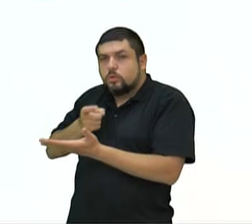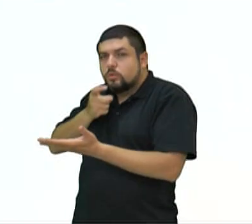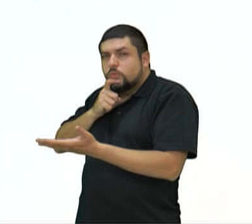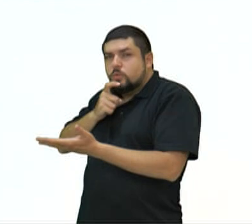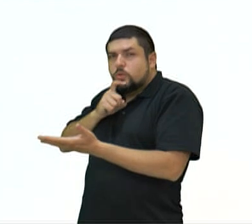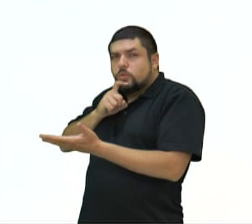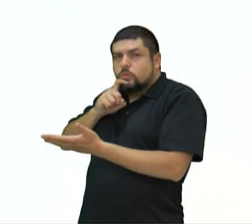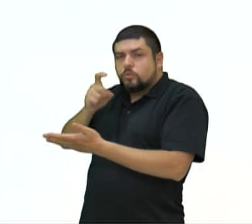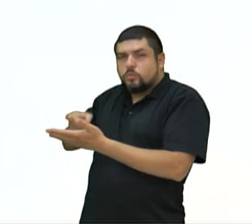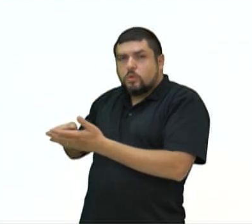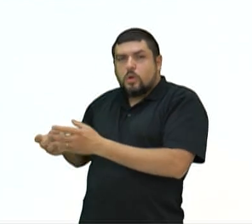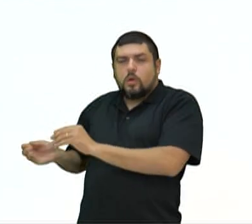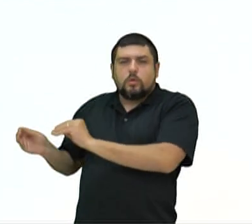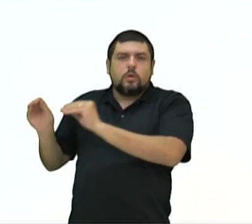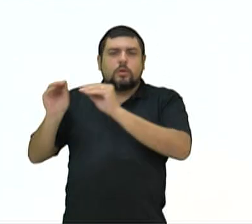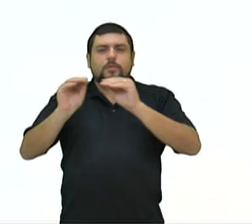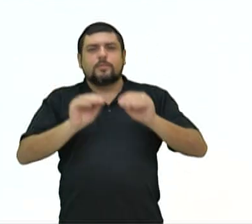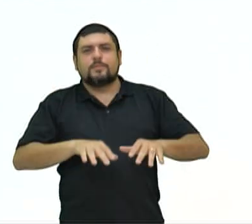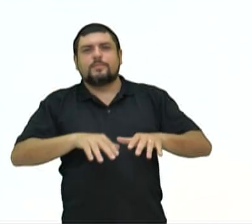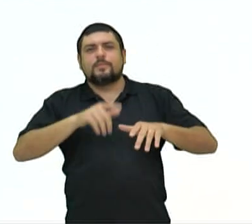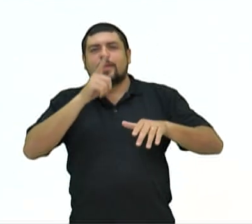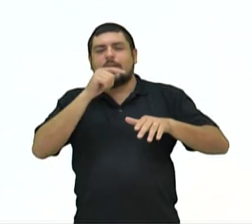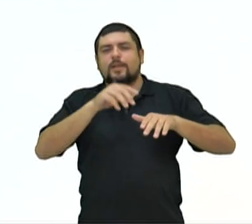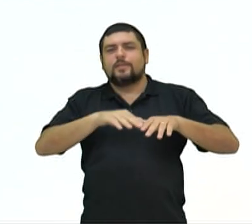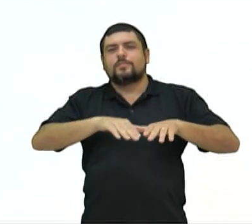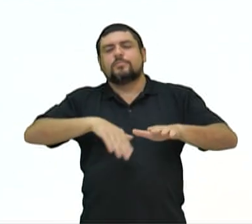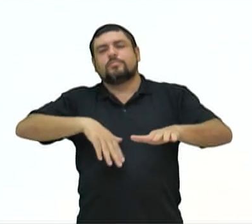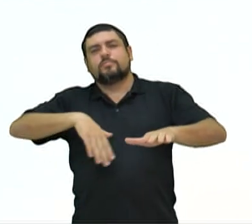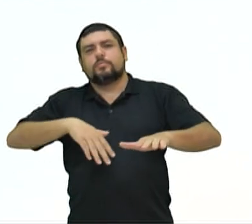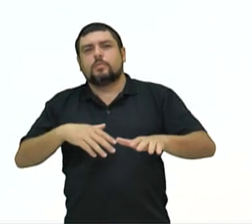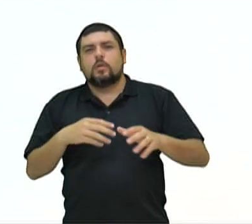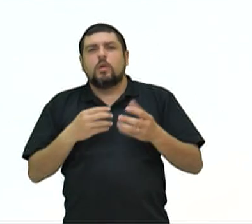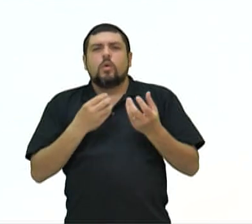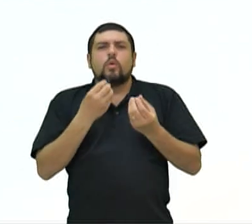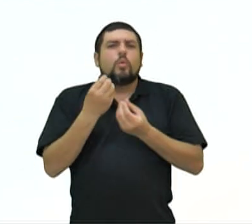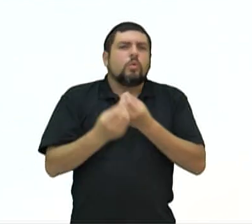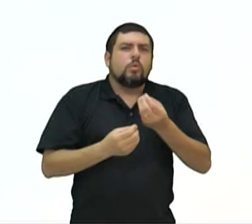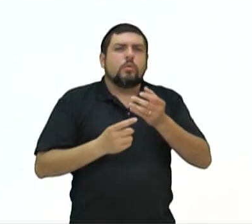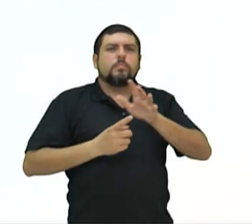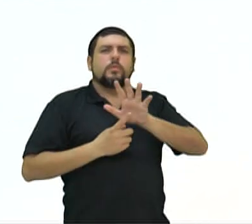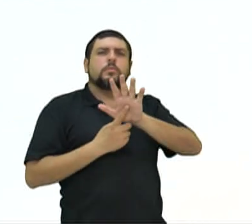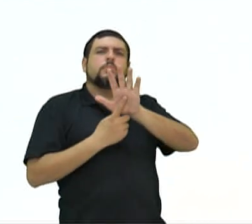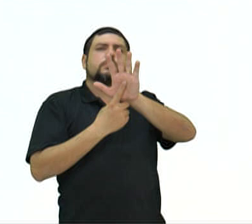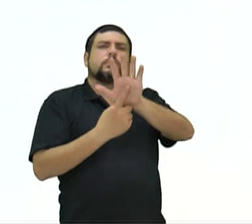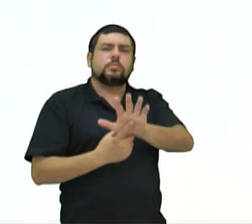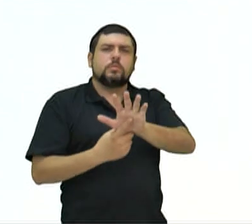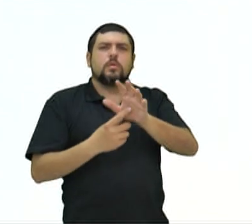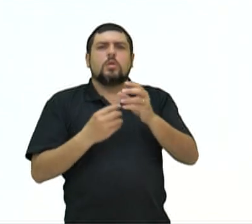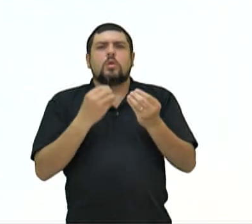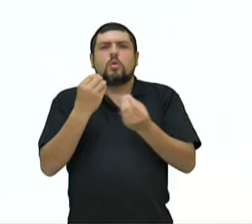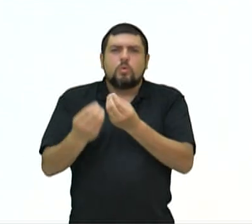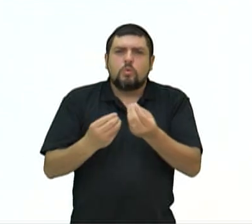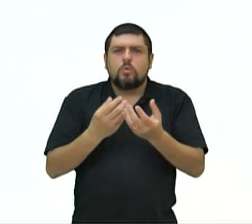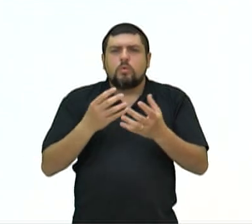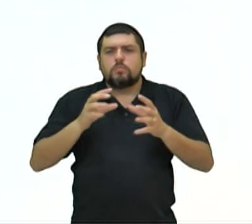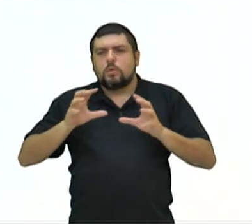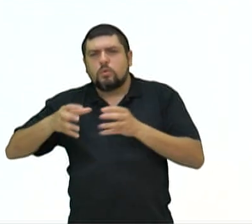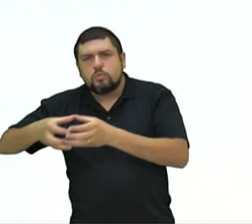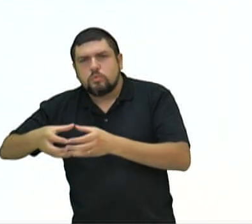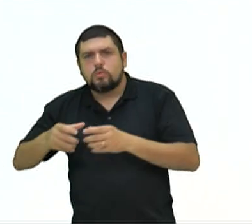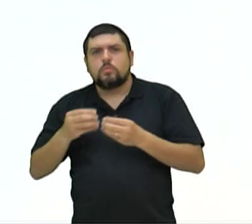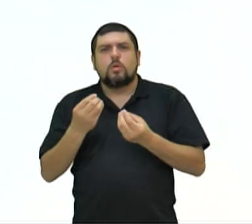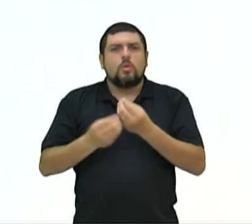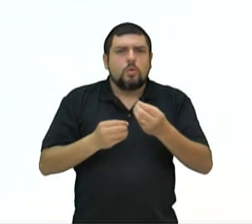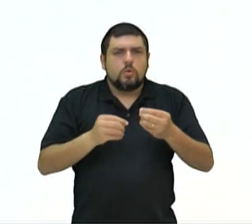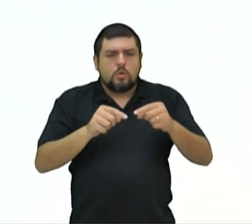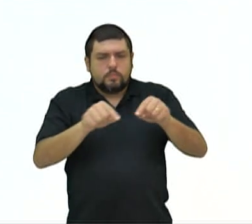ver um pouquinho do histórico desse esporte, como são as apresentações, como que se formam as equipes, a piscina,